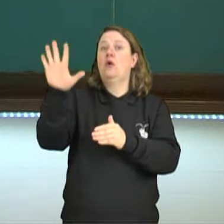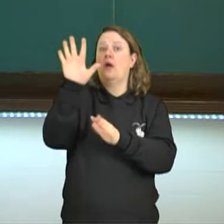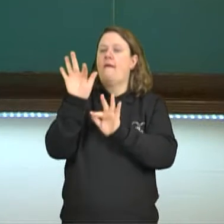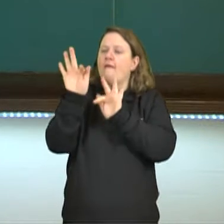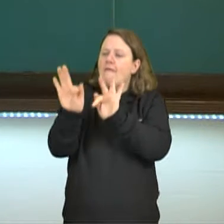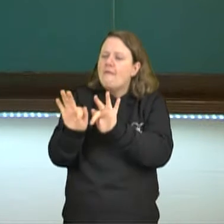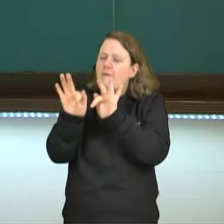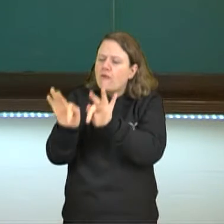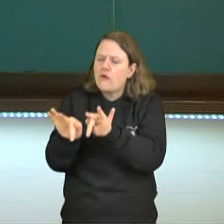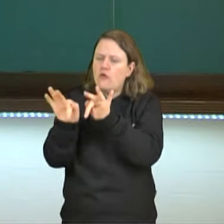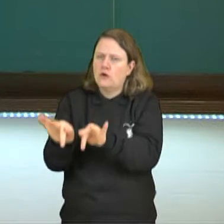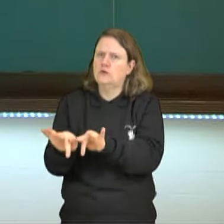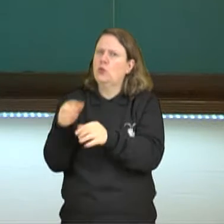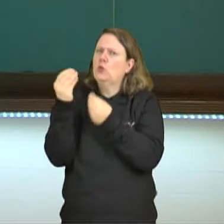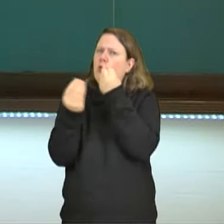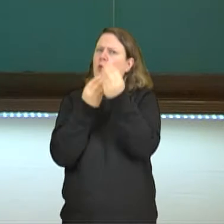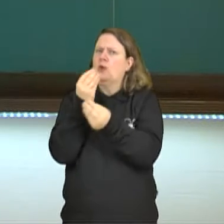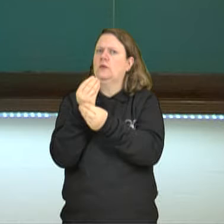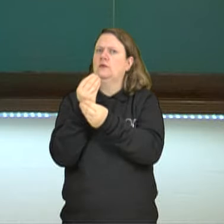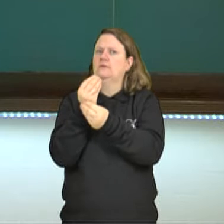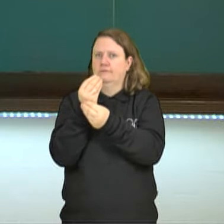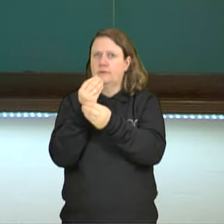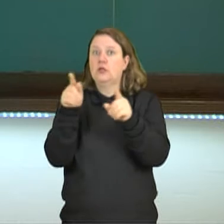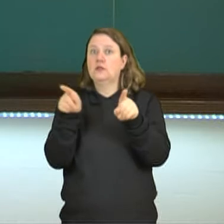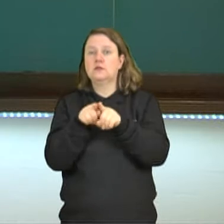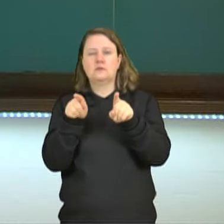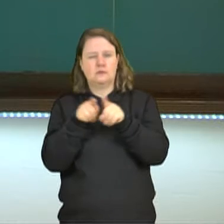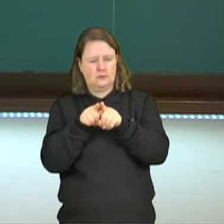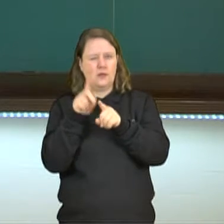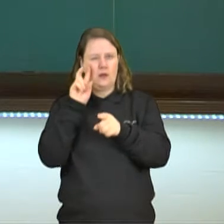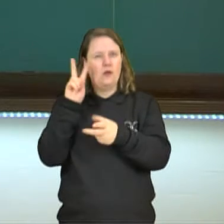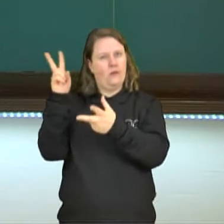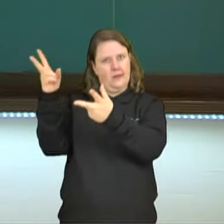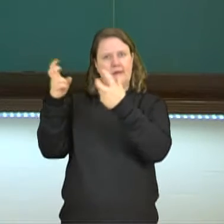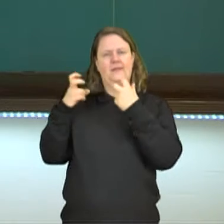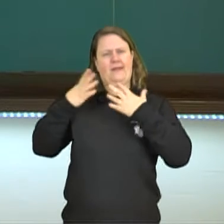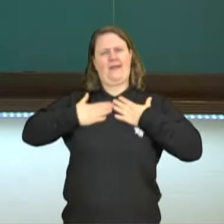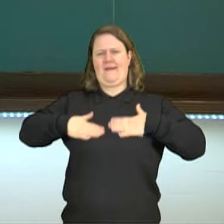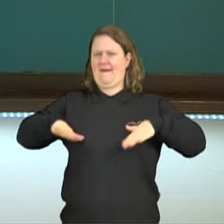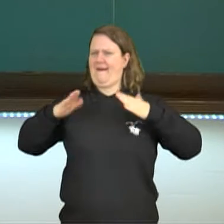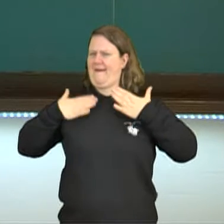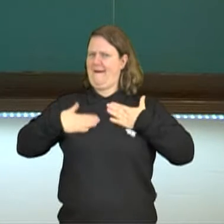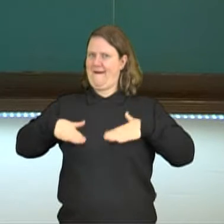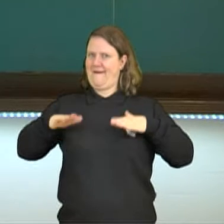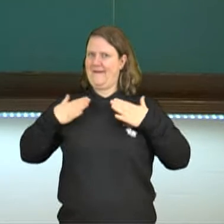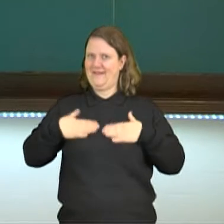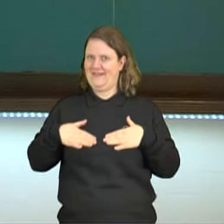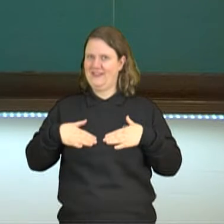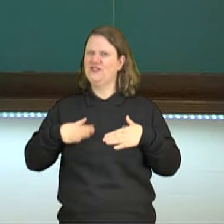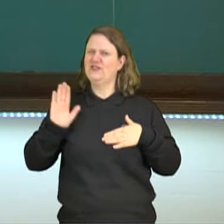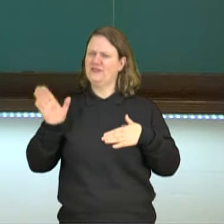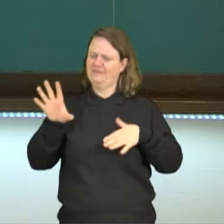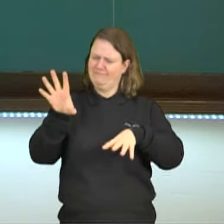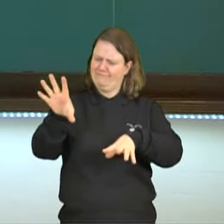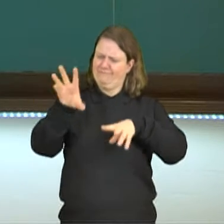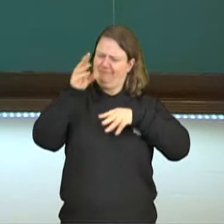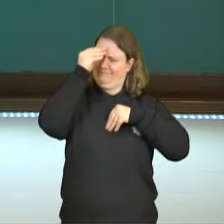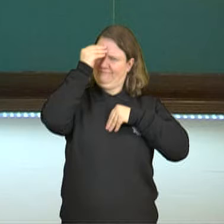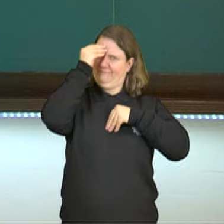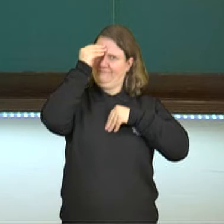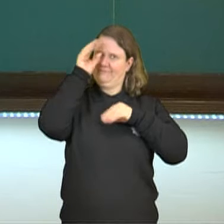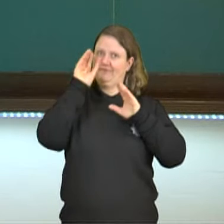soar um pouco estranho, principalmente comitatus, mas você vai ver que é bem tranquilo da gente se apropriar desses